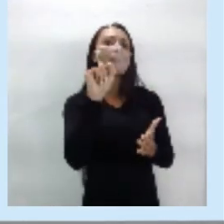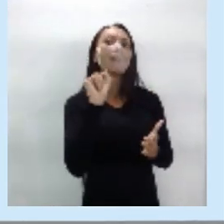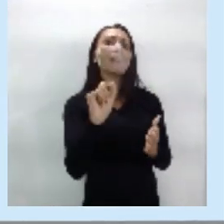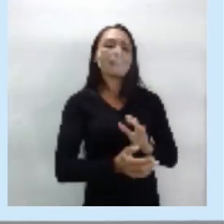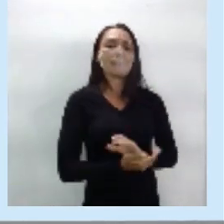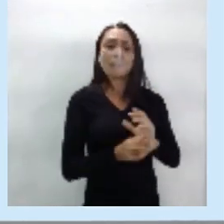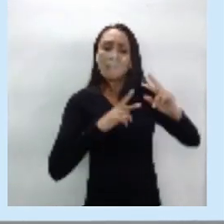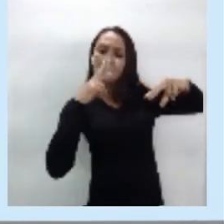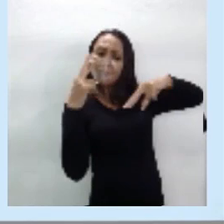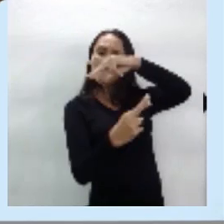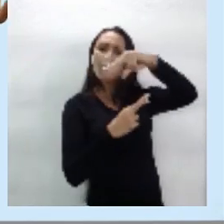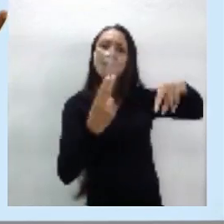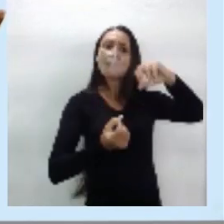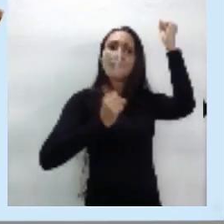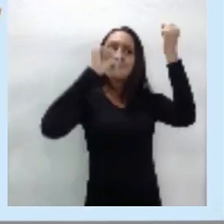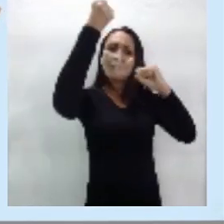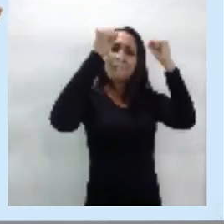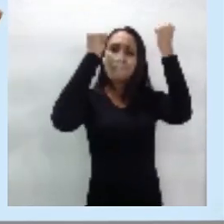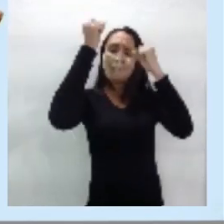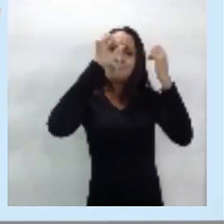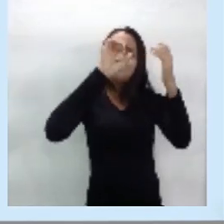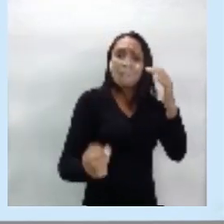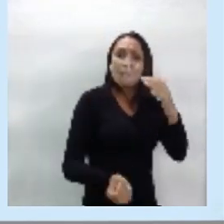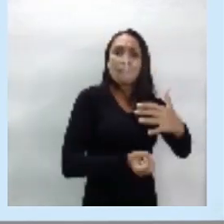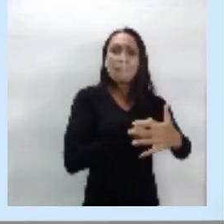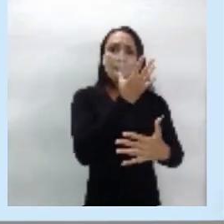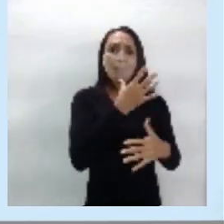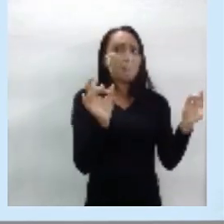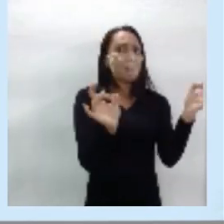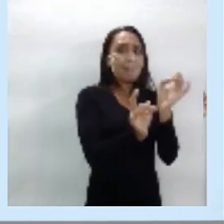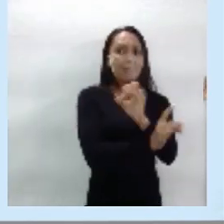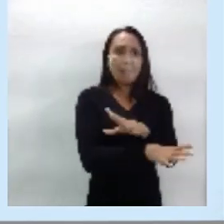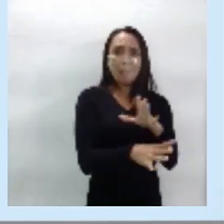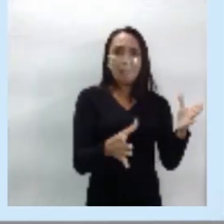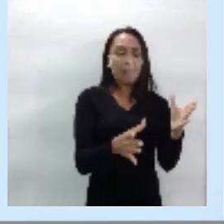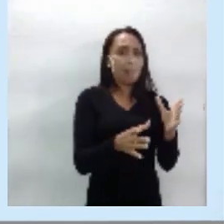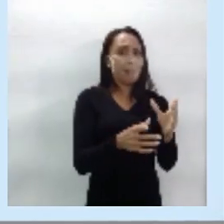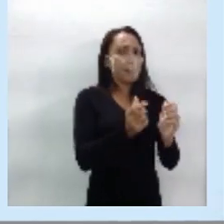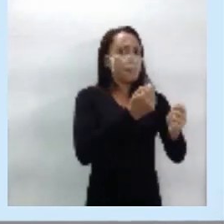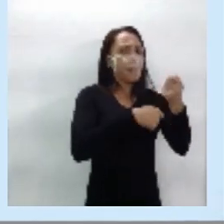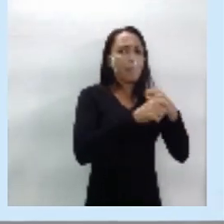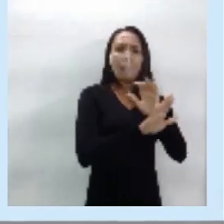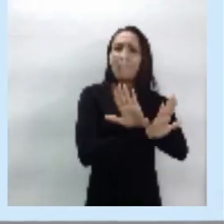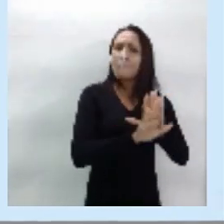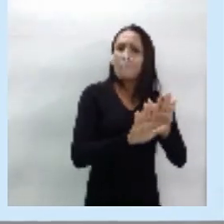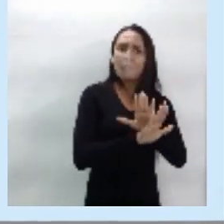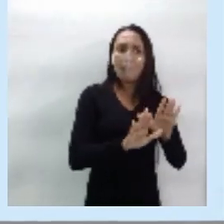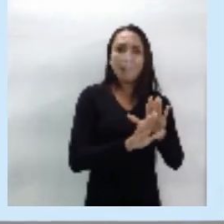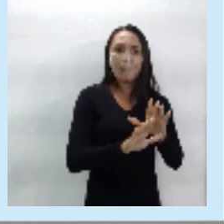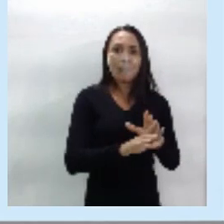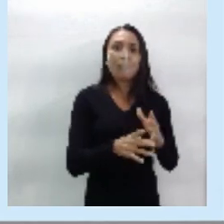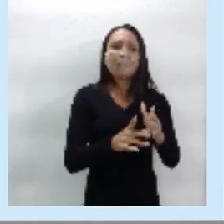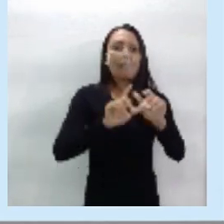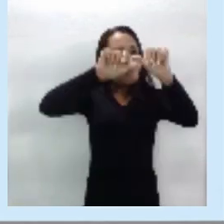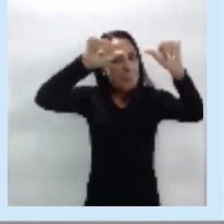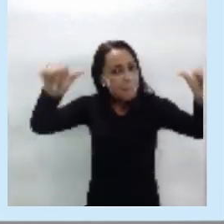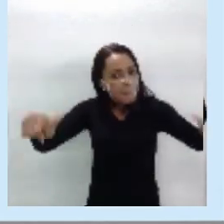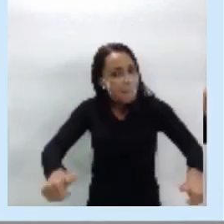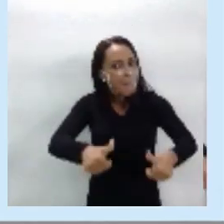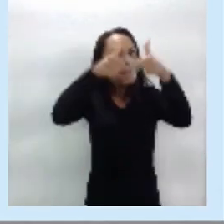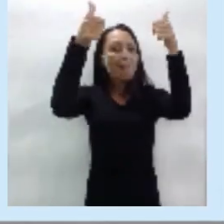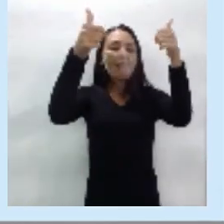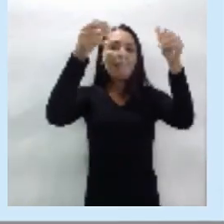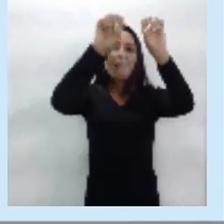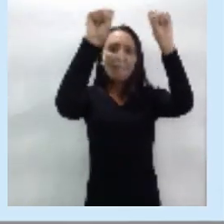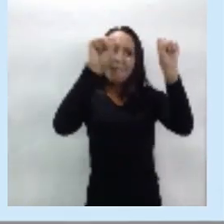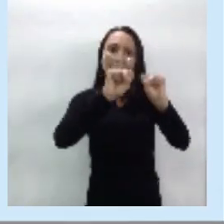A Revolução Industrial veio não para acabar com o mercantilismo, pelo contrário, ele reforça essa estrutura